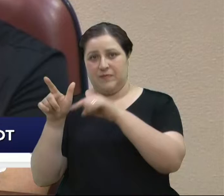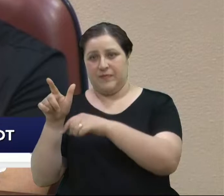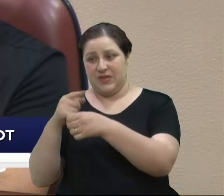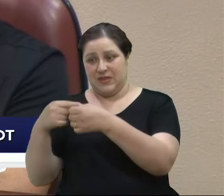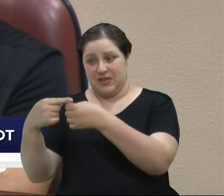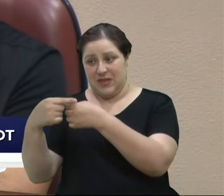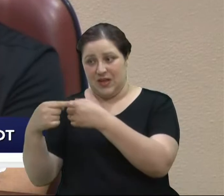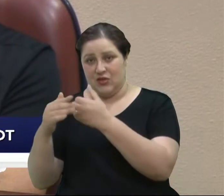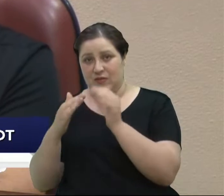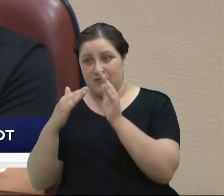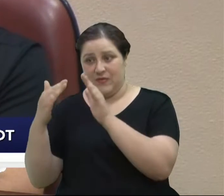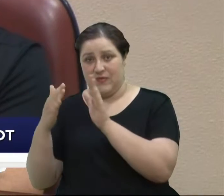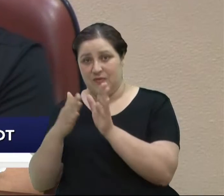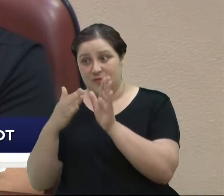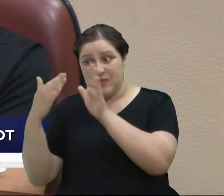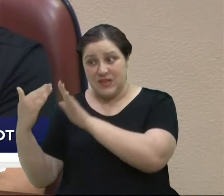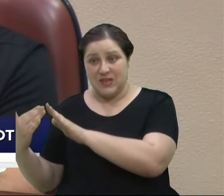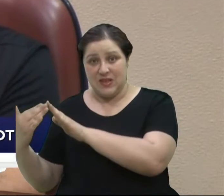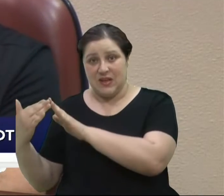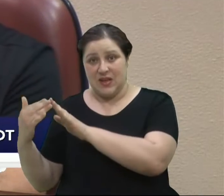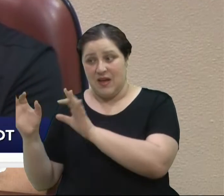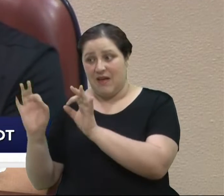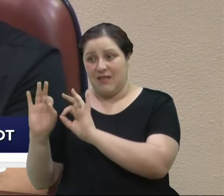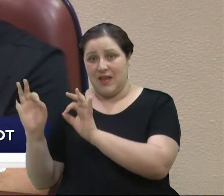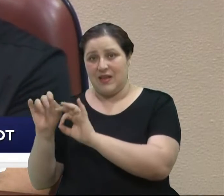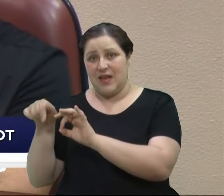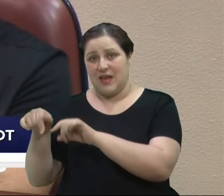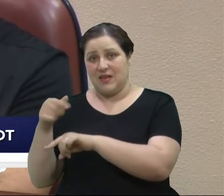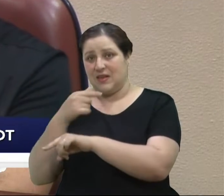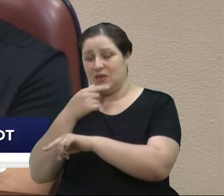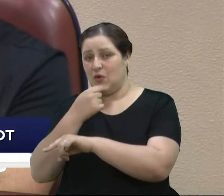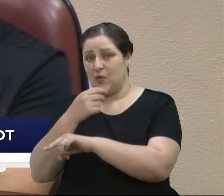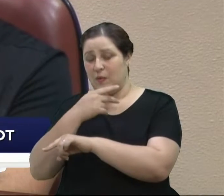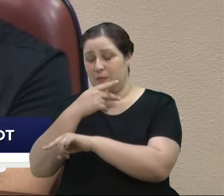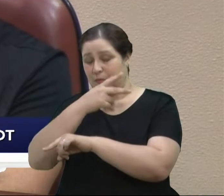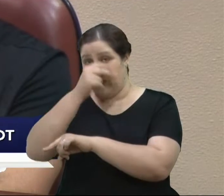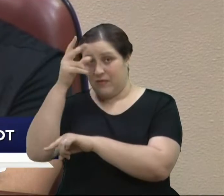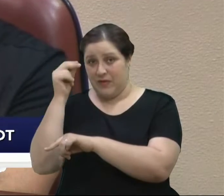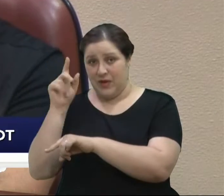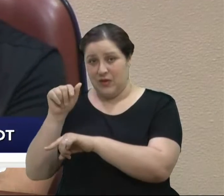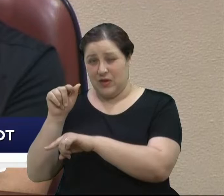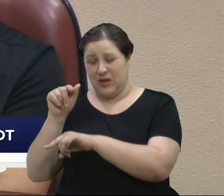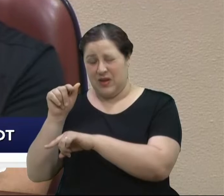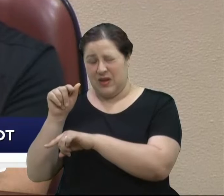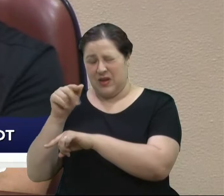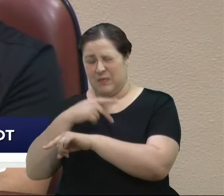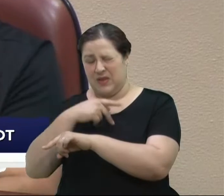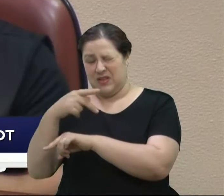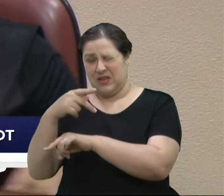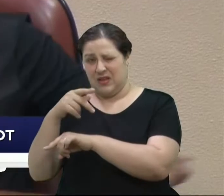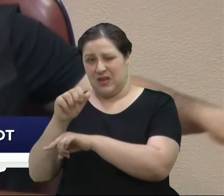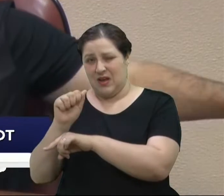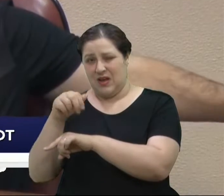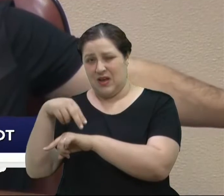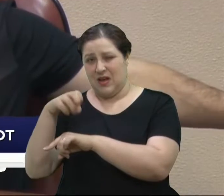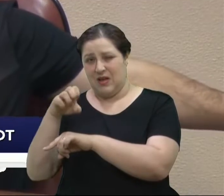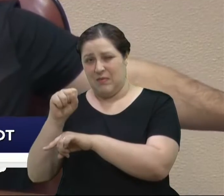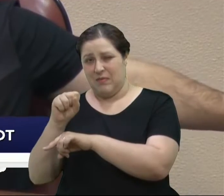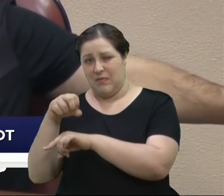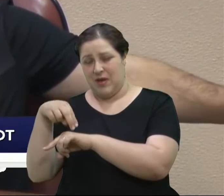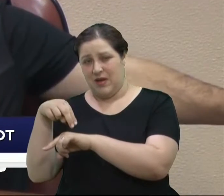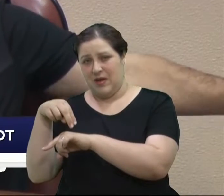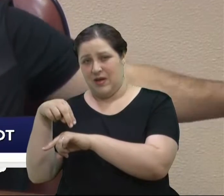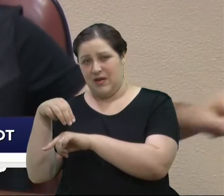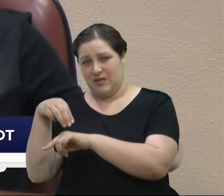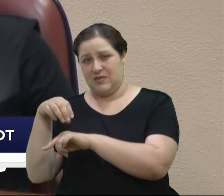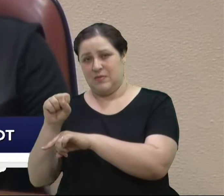cobrança, nem um centavo. É, então, para utilizar o nosso serviço, todo mundo quer. Os 118 leitos, nós estamos batendo na porta da